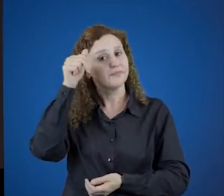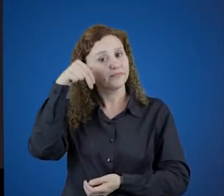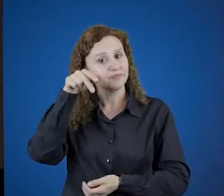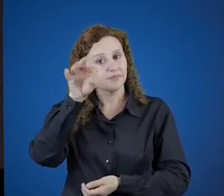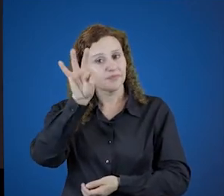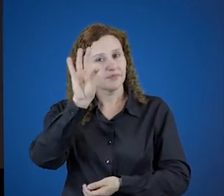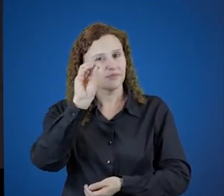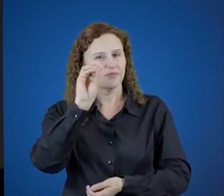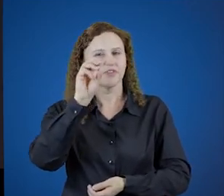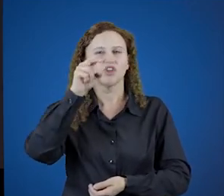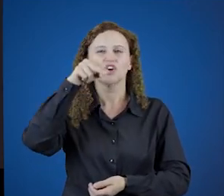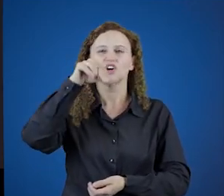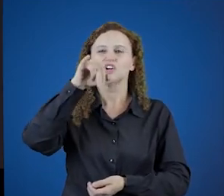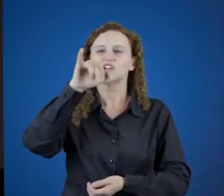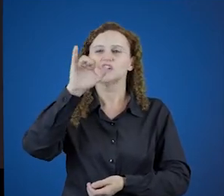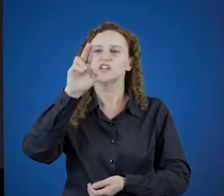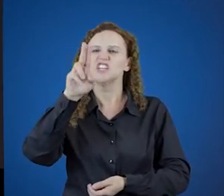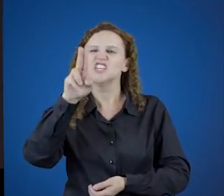o Antônio